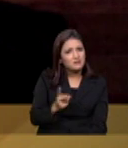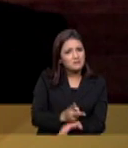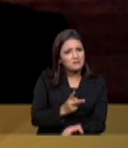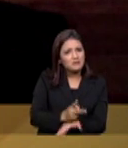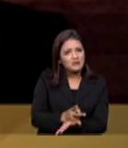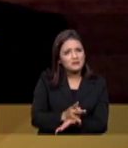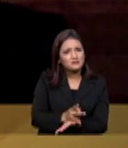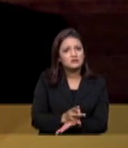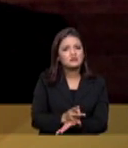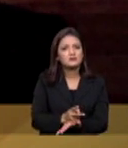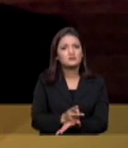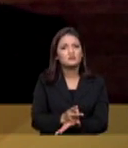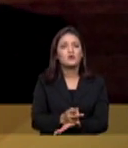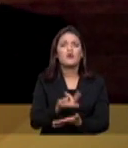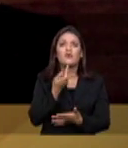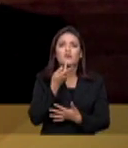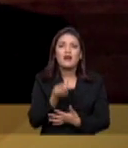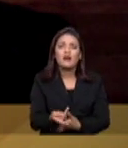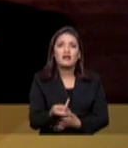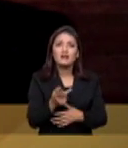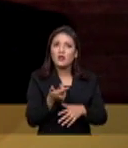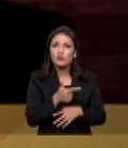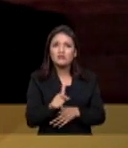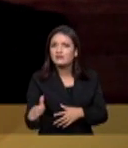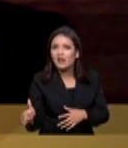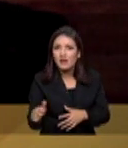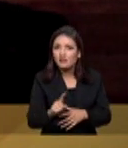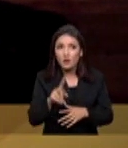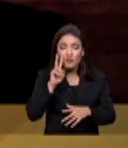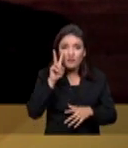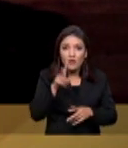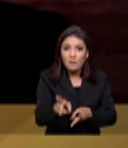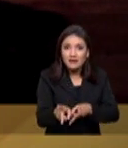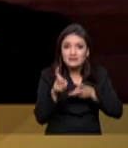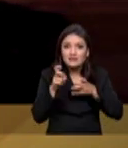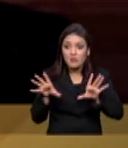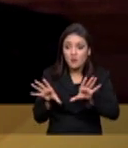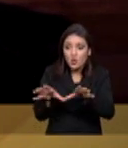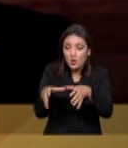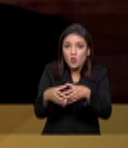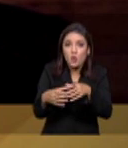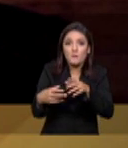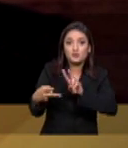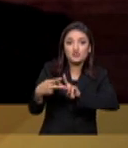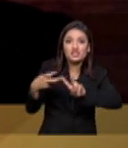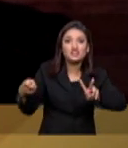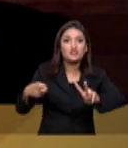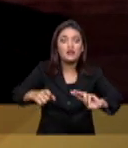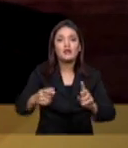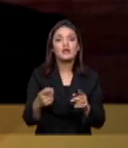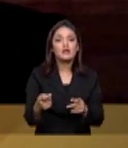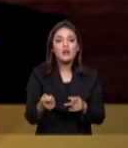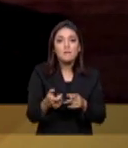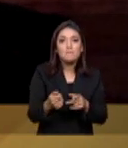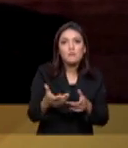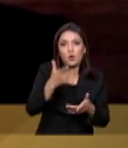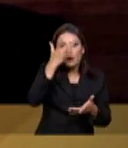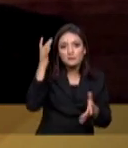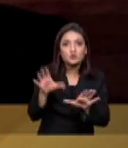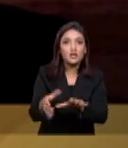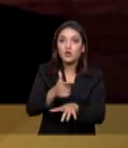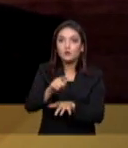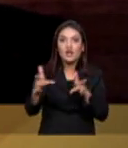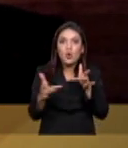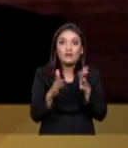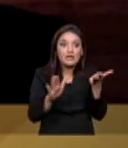a situação dos índios isolados os seja comunidades indígenas de pouco ou nenhum contato